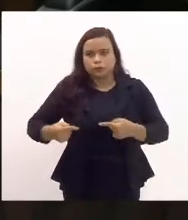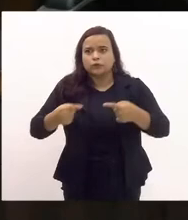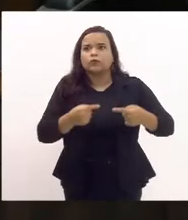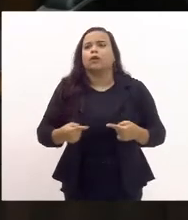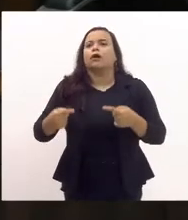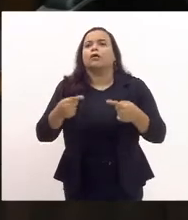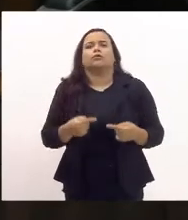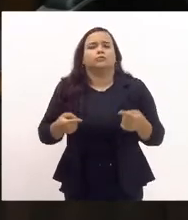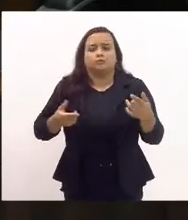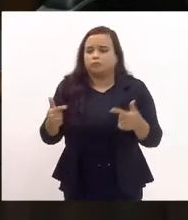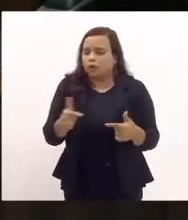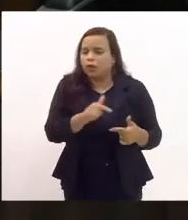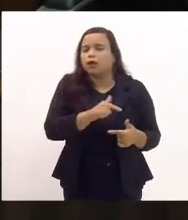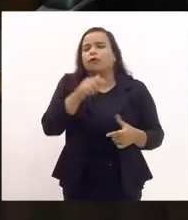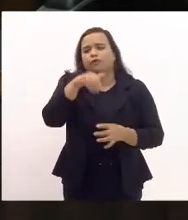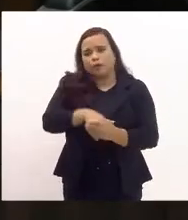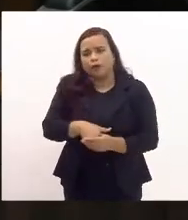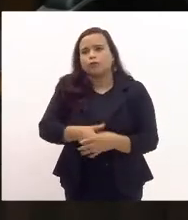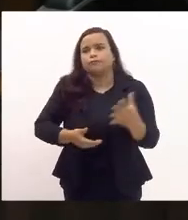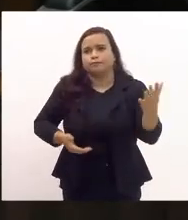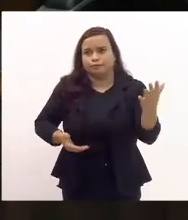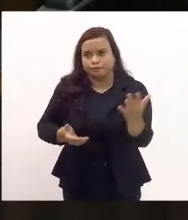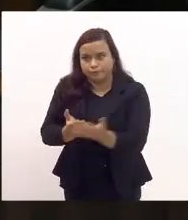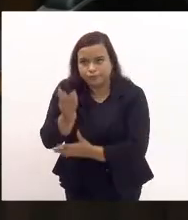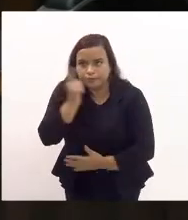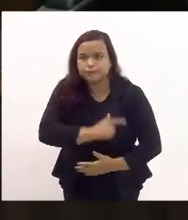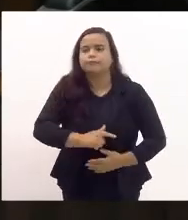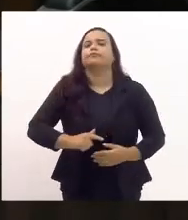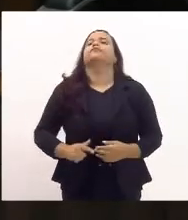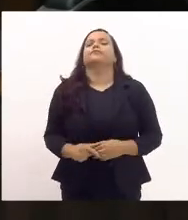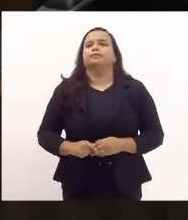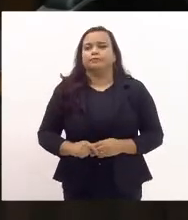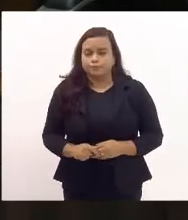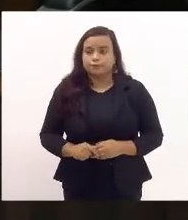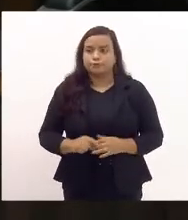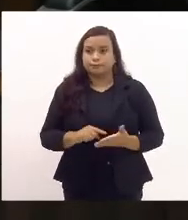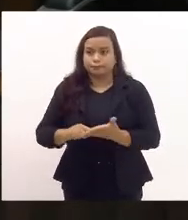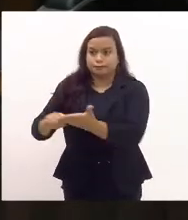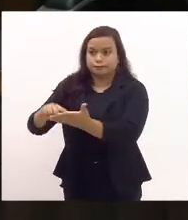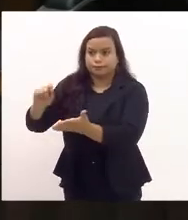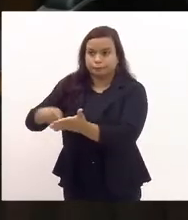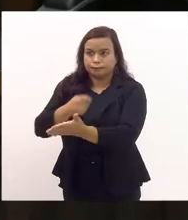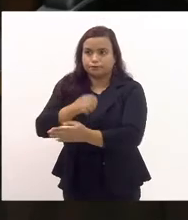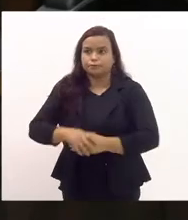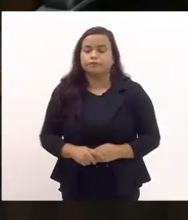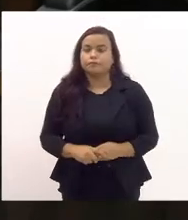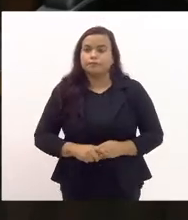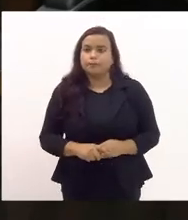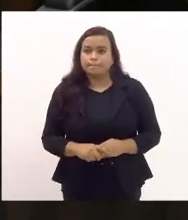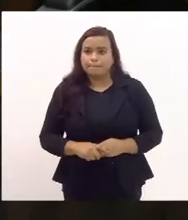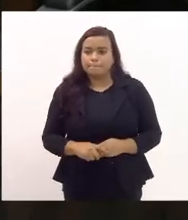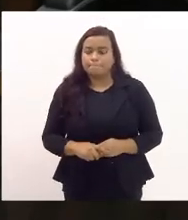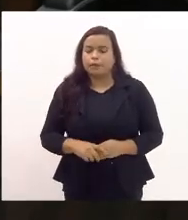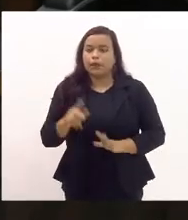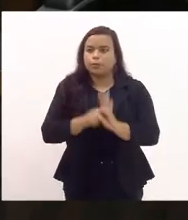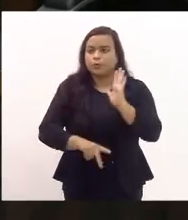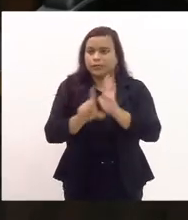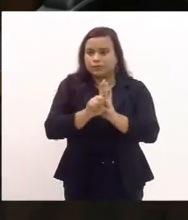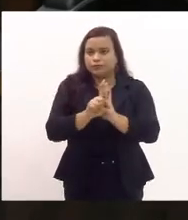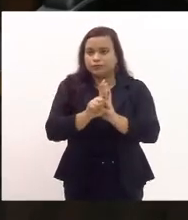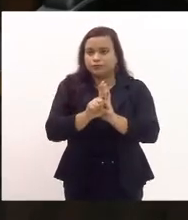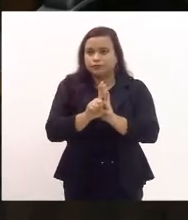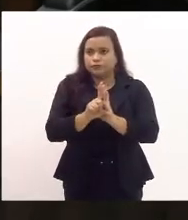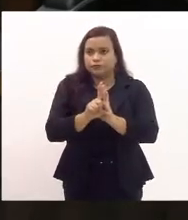encerrada a discussão e votação se os que aprovam permaneçam Como estão provado vai autógrafo o projeto de